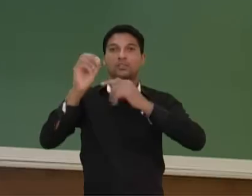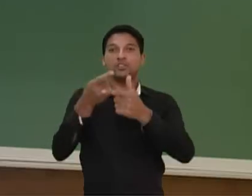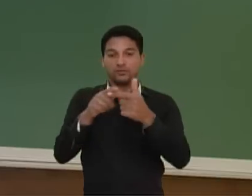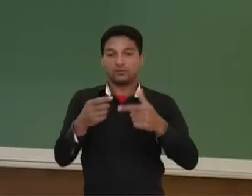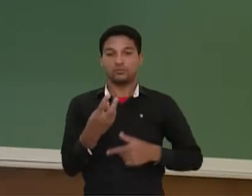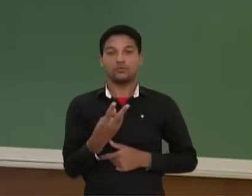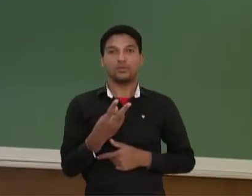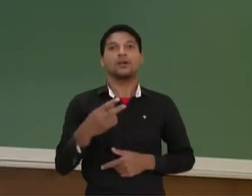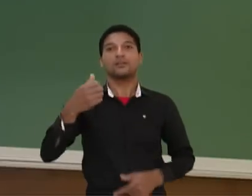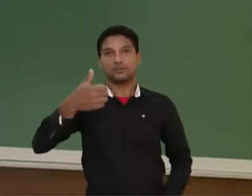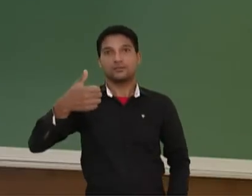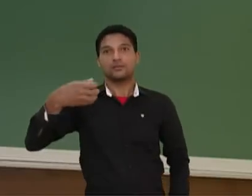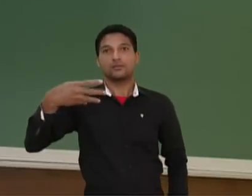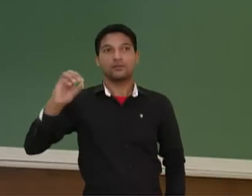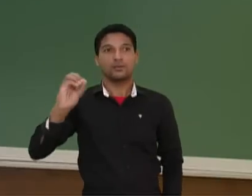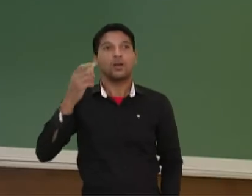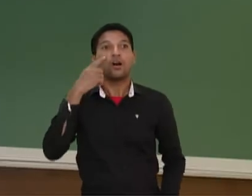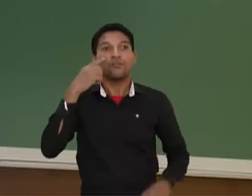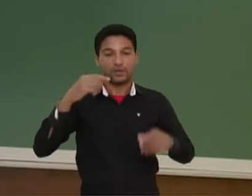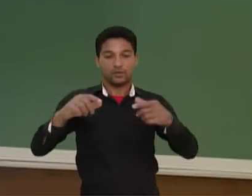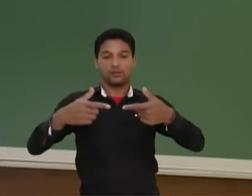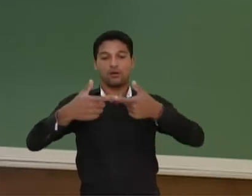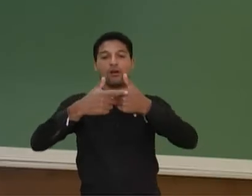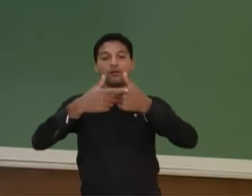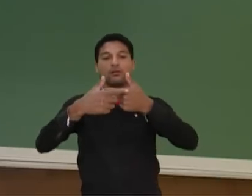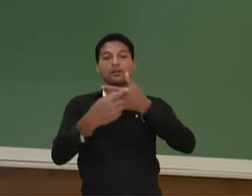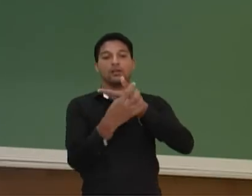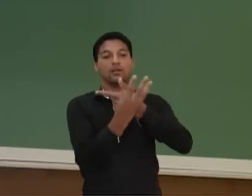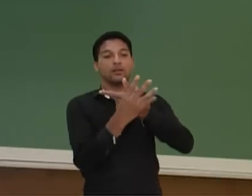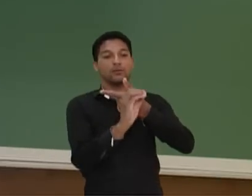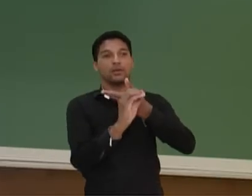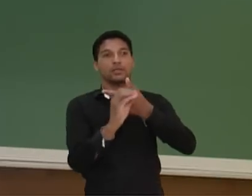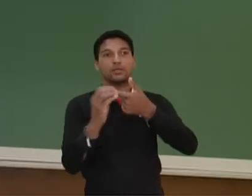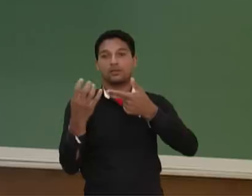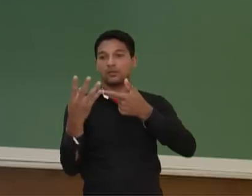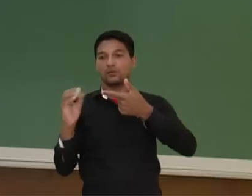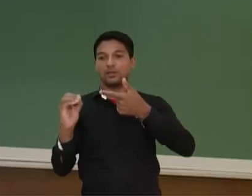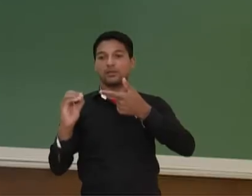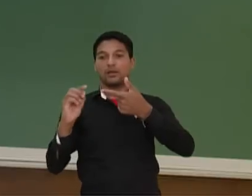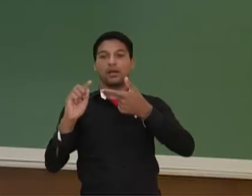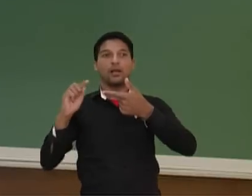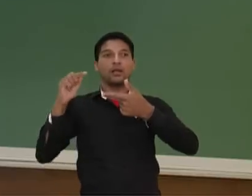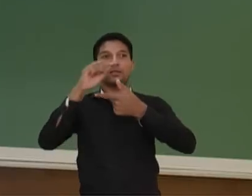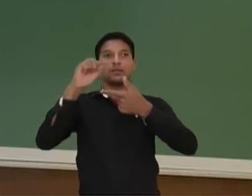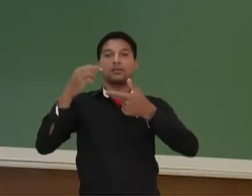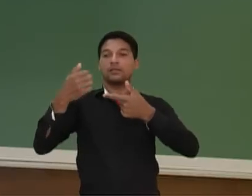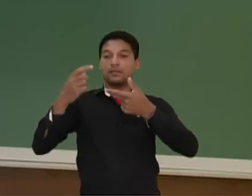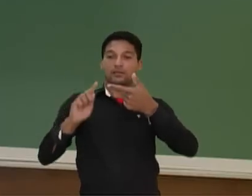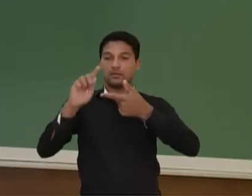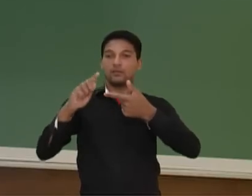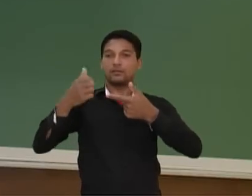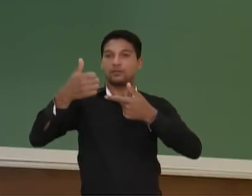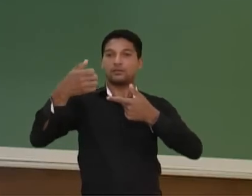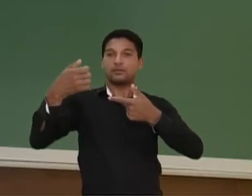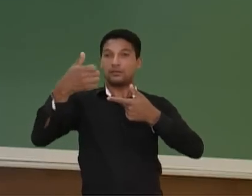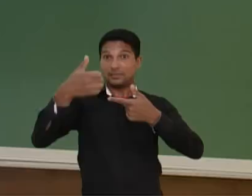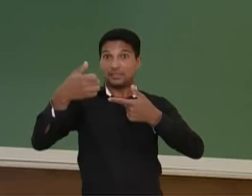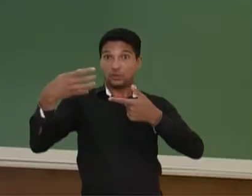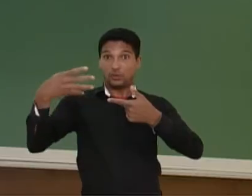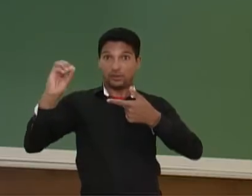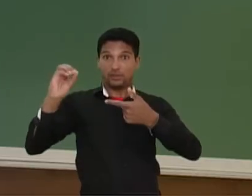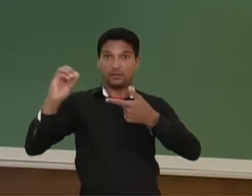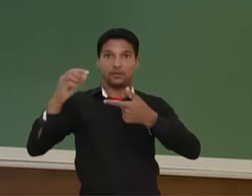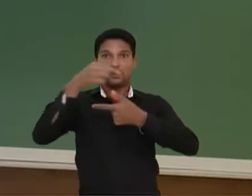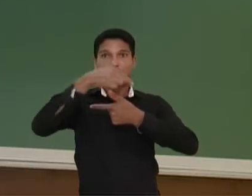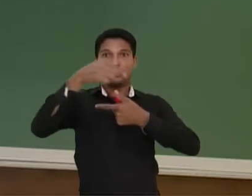Ó, 40, 40, 140, 140. Professor, eu posso